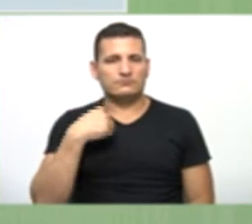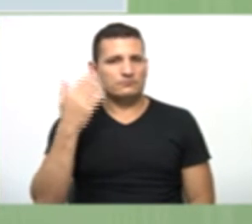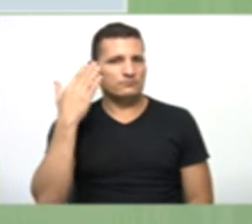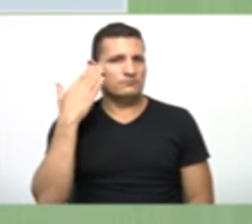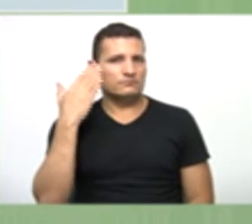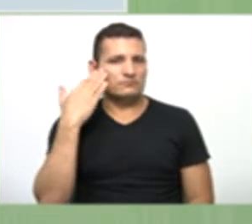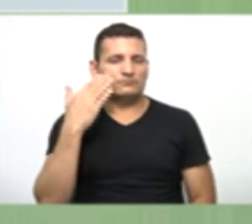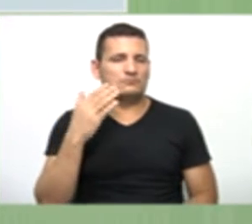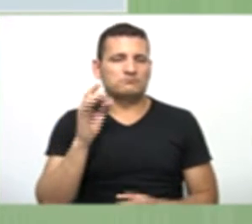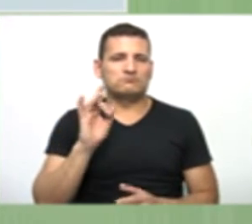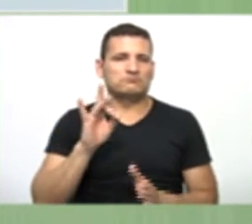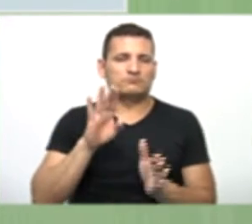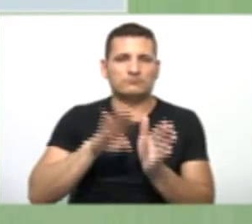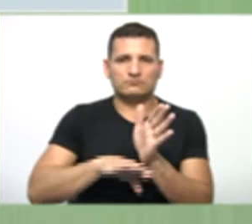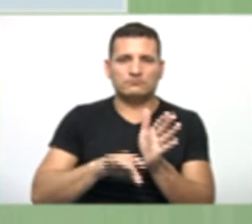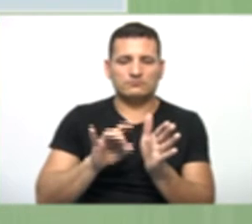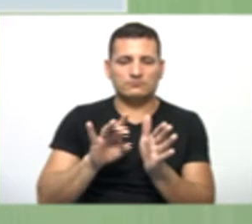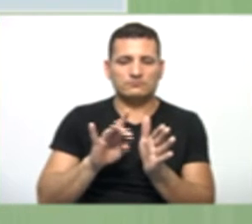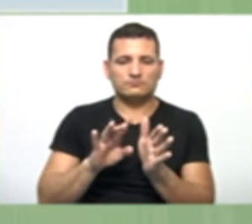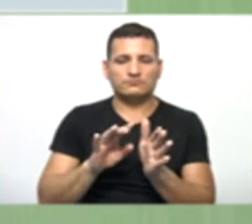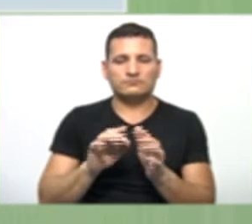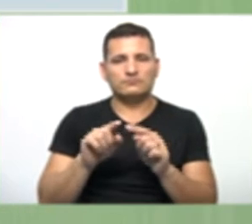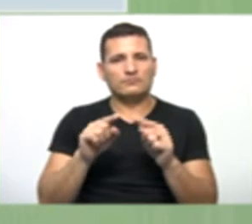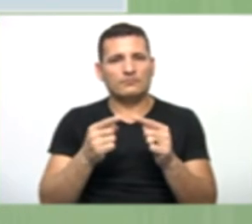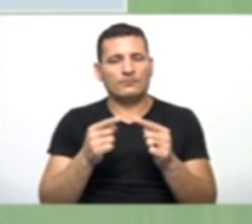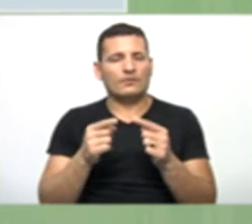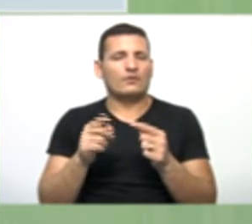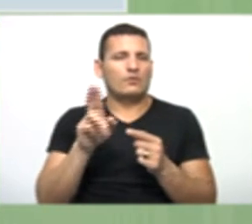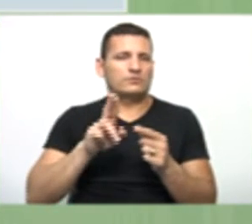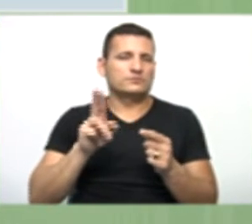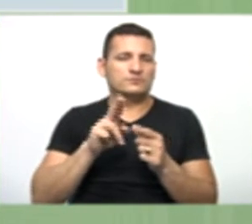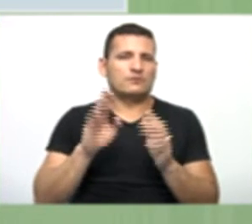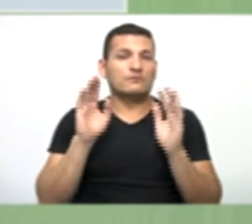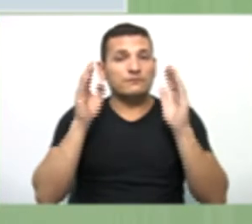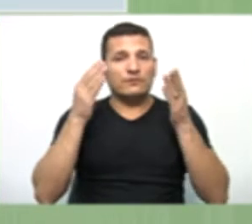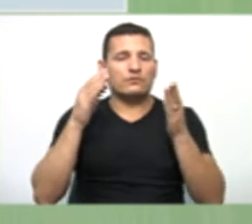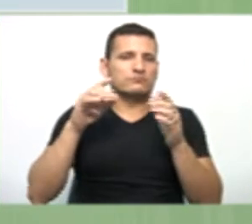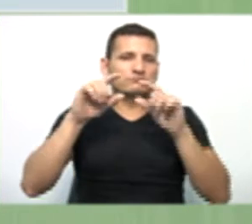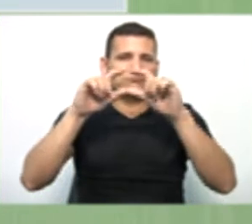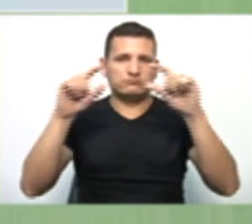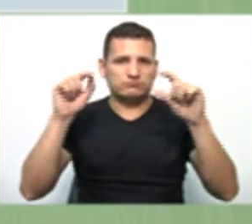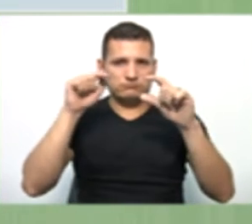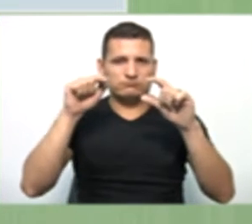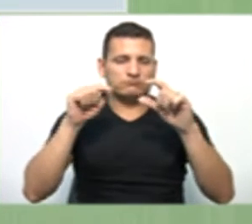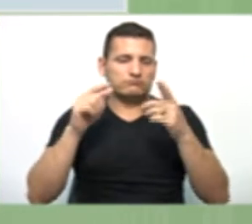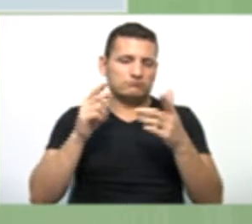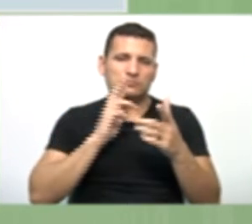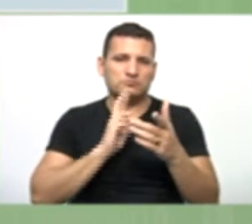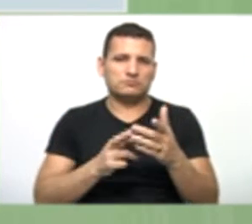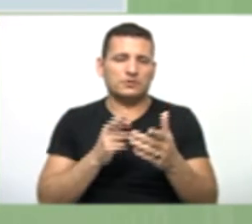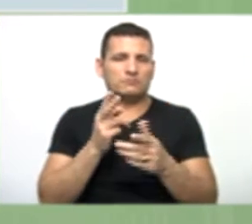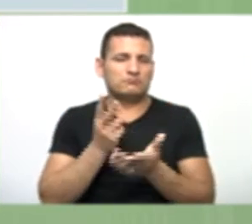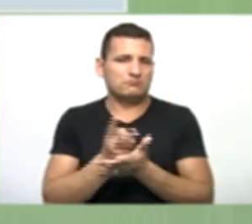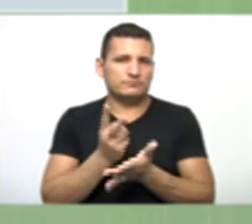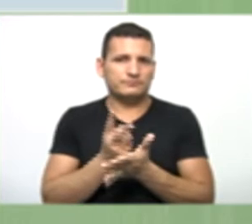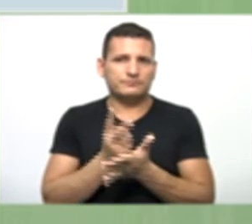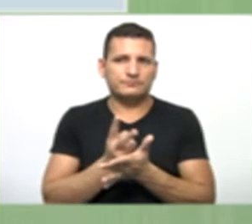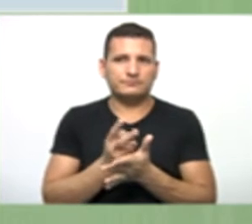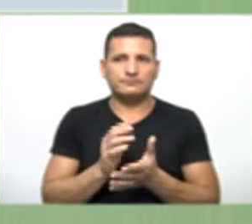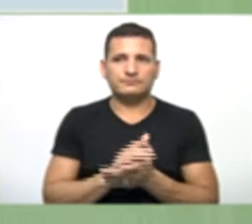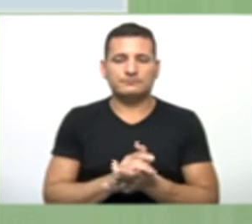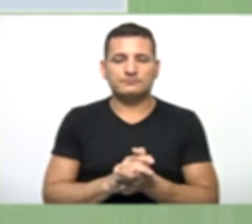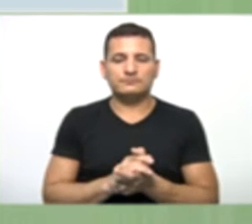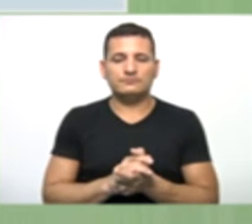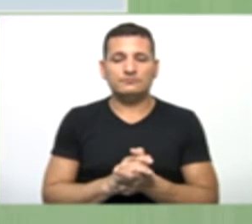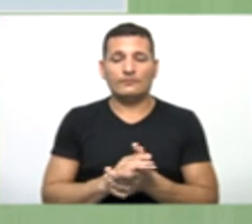desconto. Basicamente. Mas vamos focar nessa equação aqui que a gente chega no resultado do mesmo jeito. Essa última equação